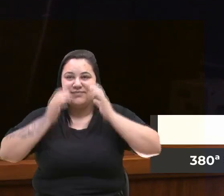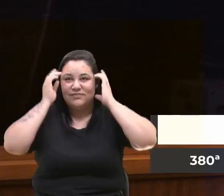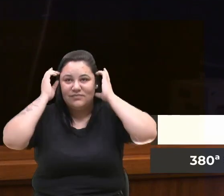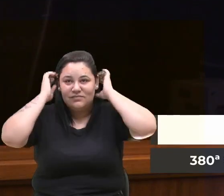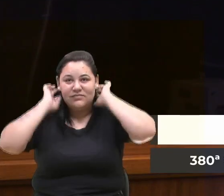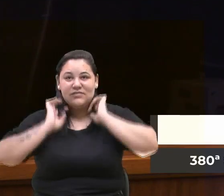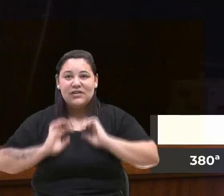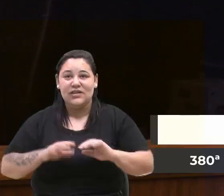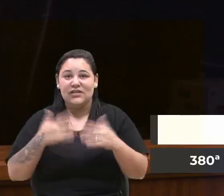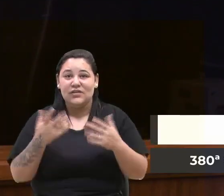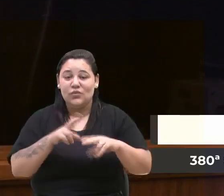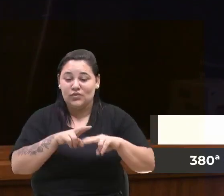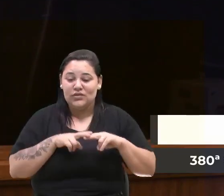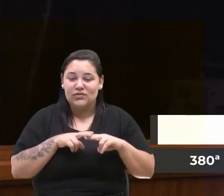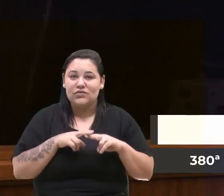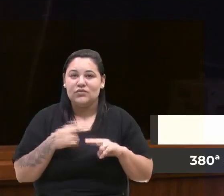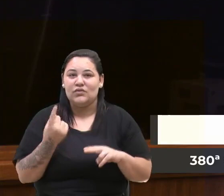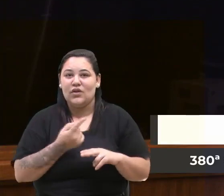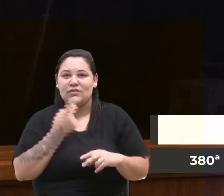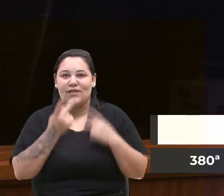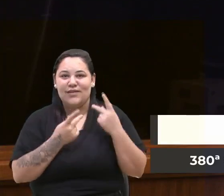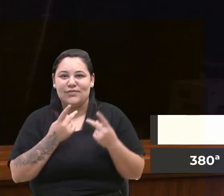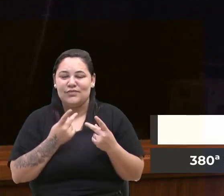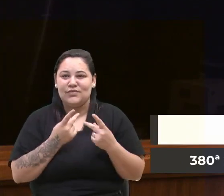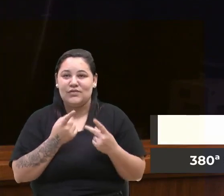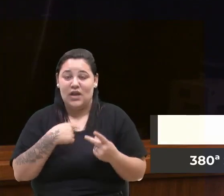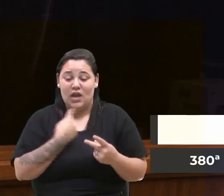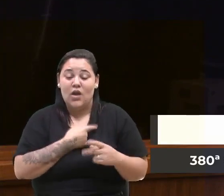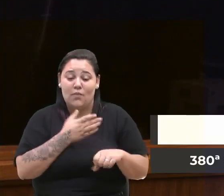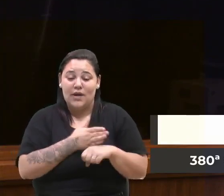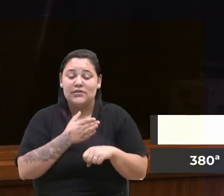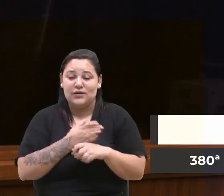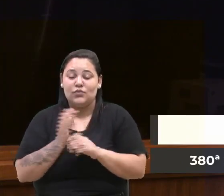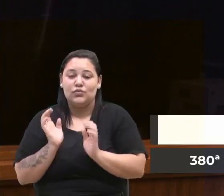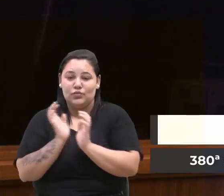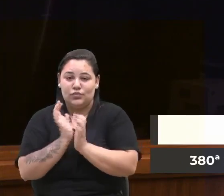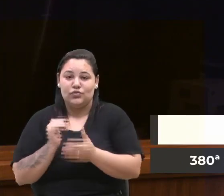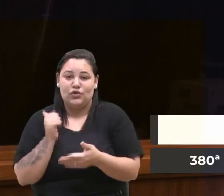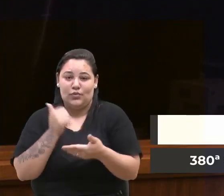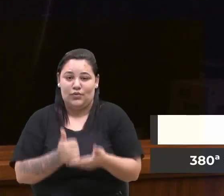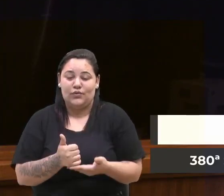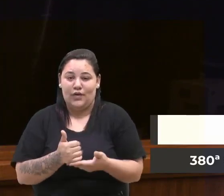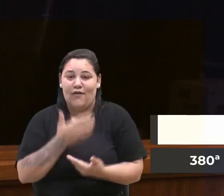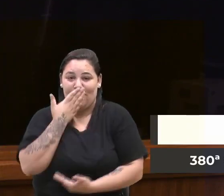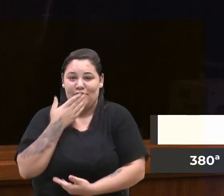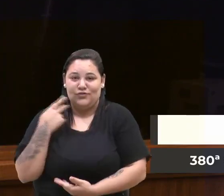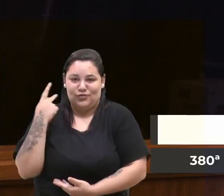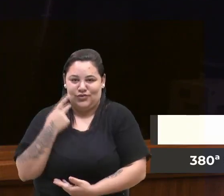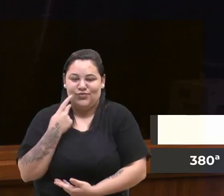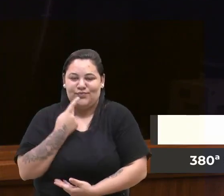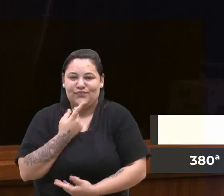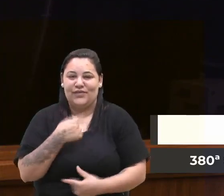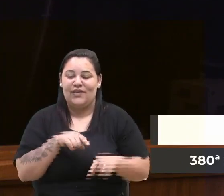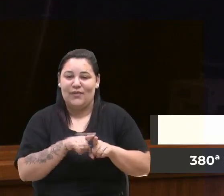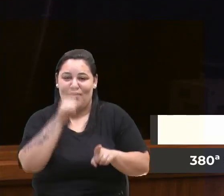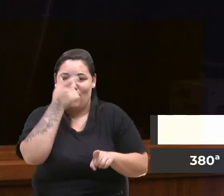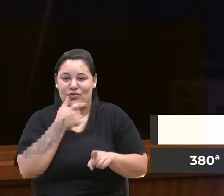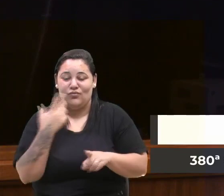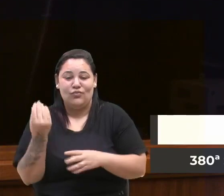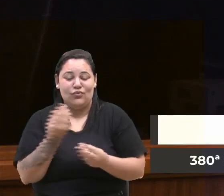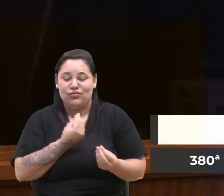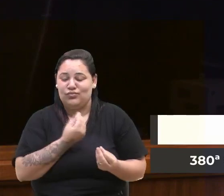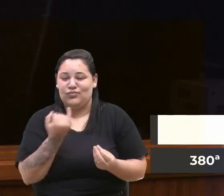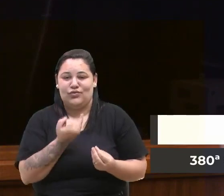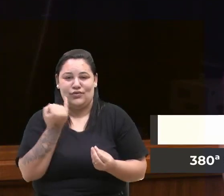gente considera assim muito, eu faço parte dessa frente também, acho muito importante este projeto, que